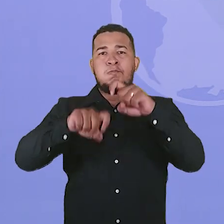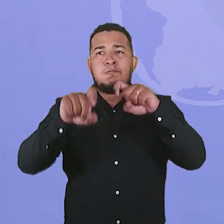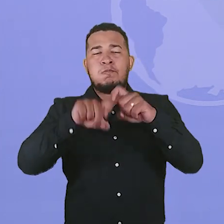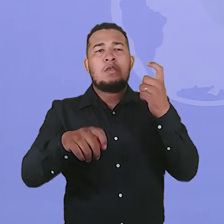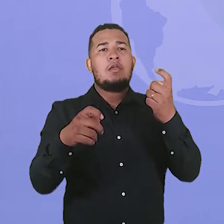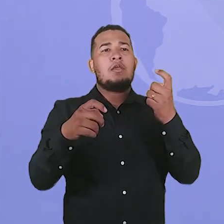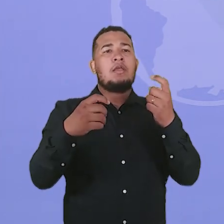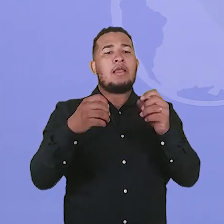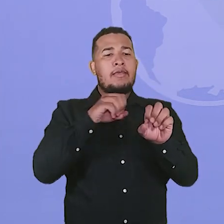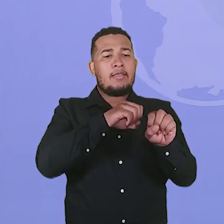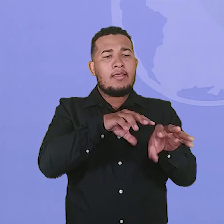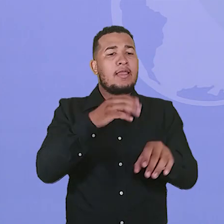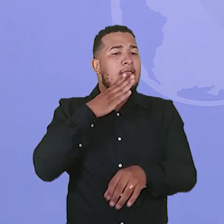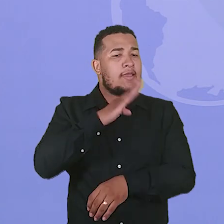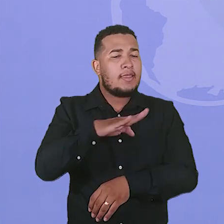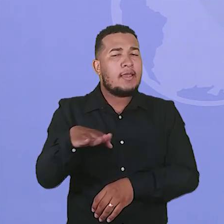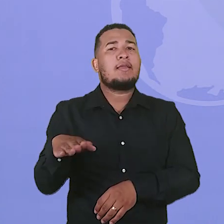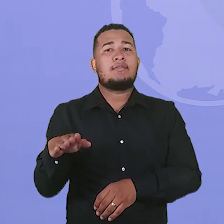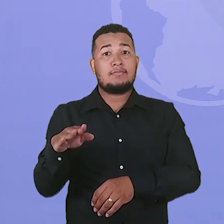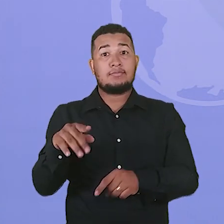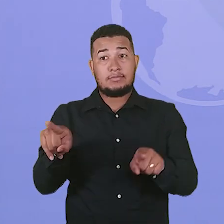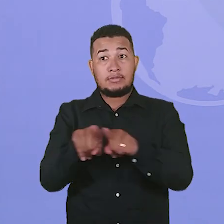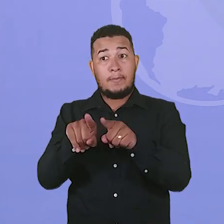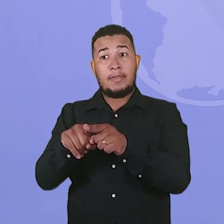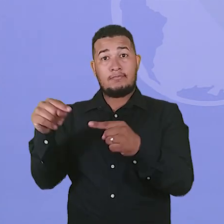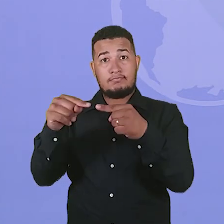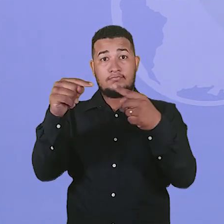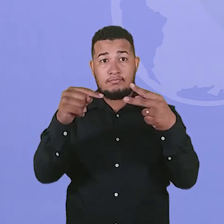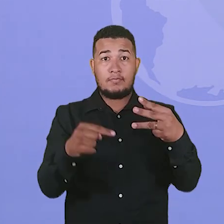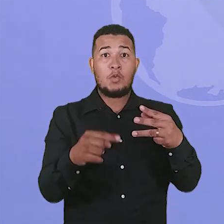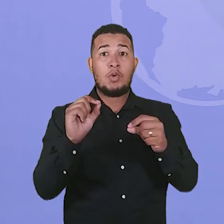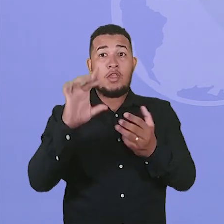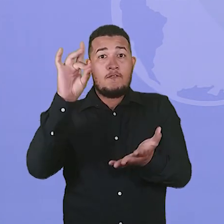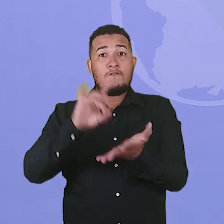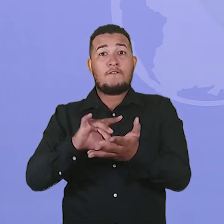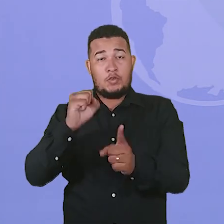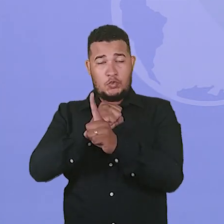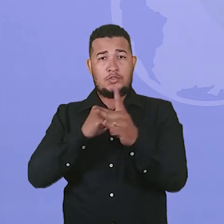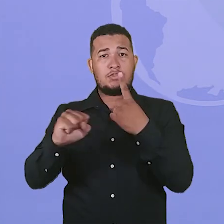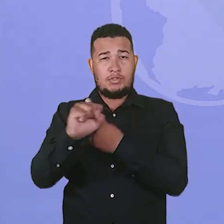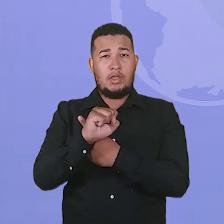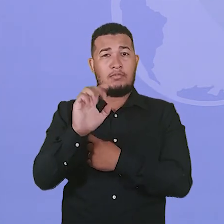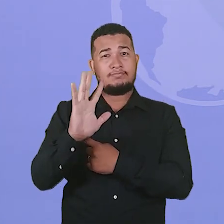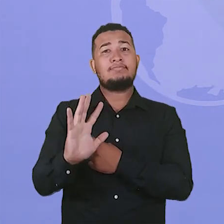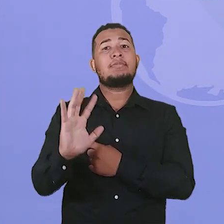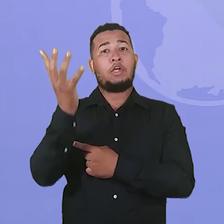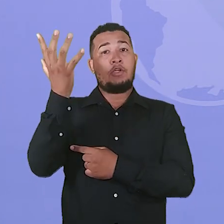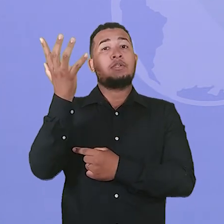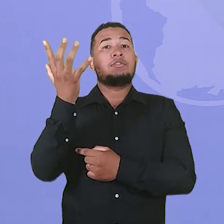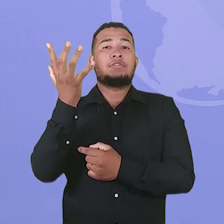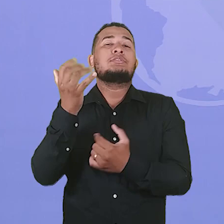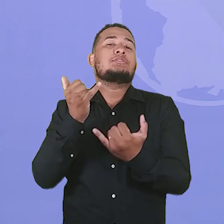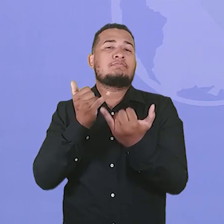para ele, os fenômenos sociais, o fato social, funcionava como